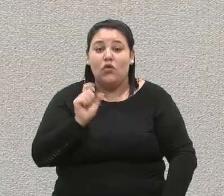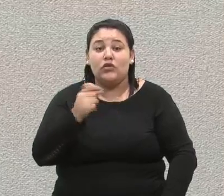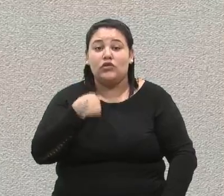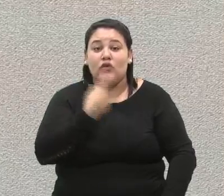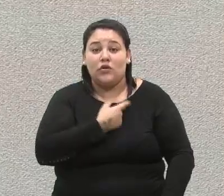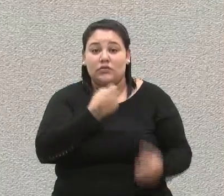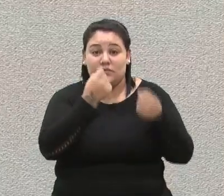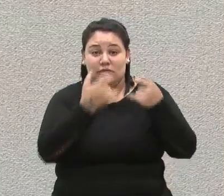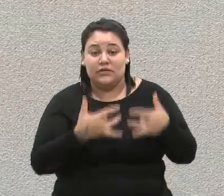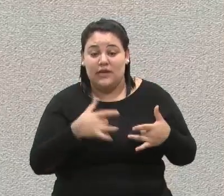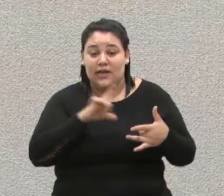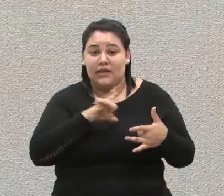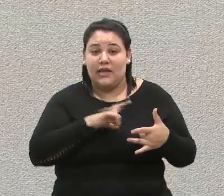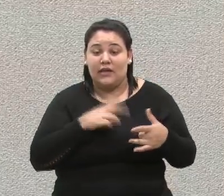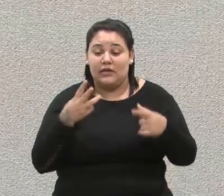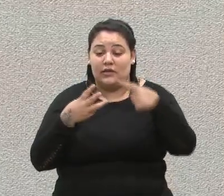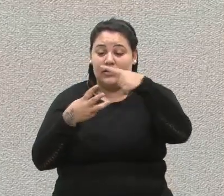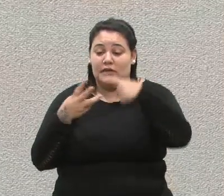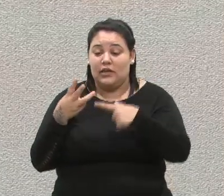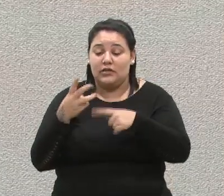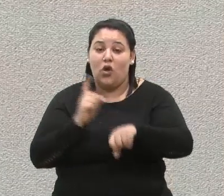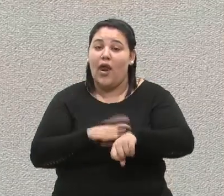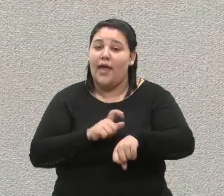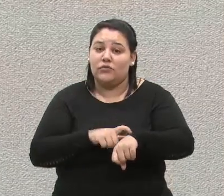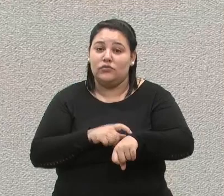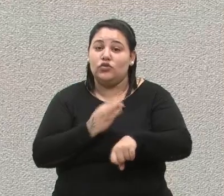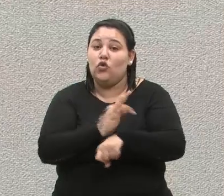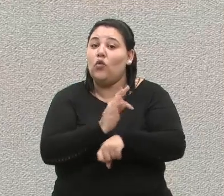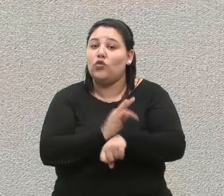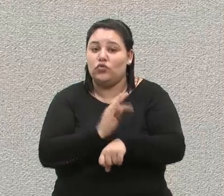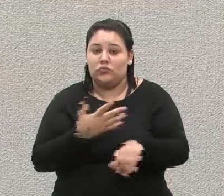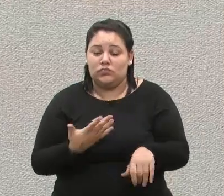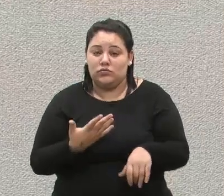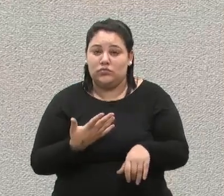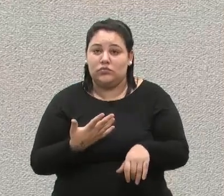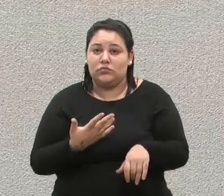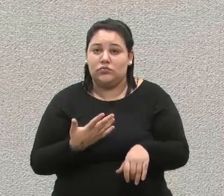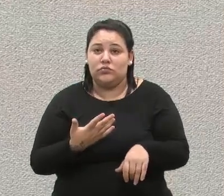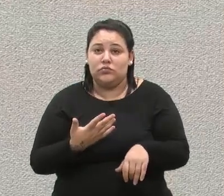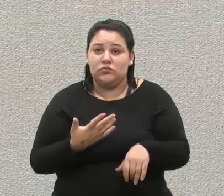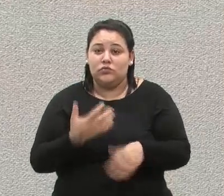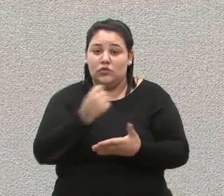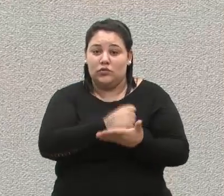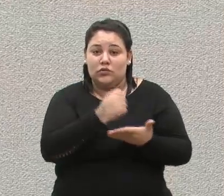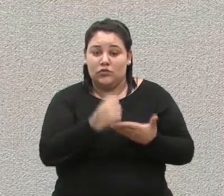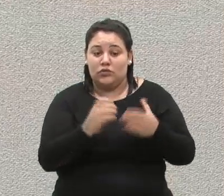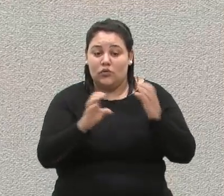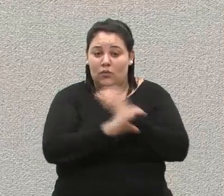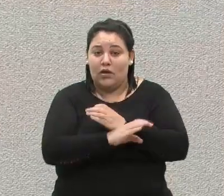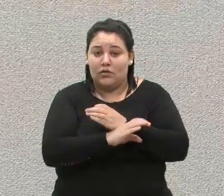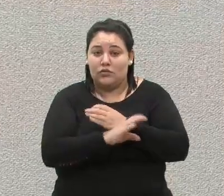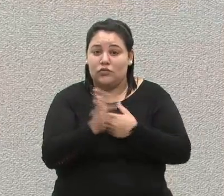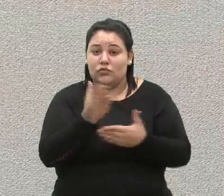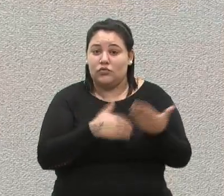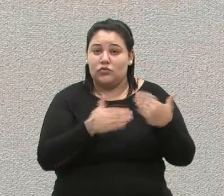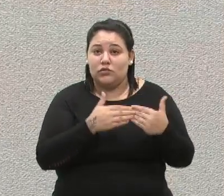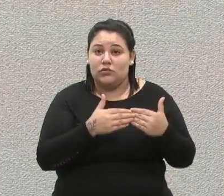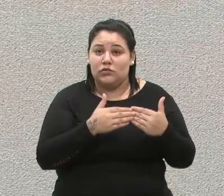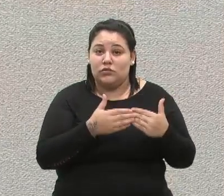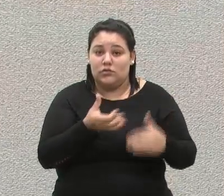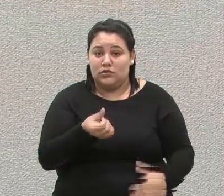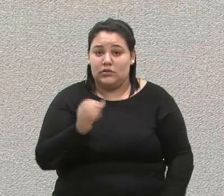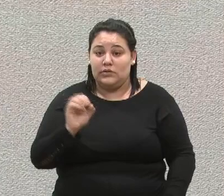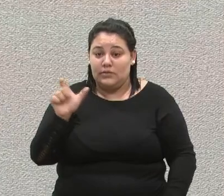que existem 3 turnos lá. E são em torno de... O efetivo total da casa, no contexto geral, são